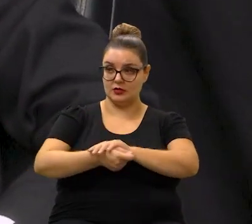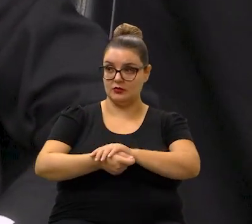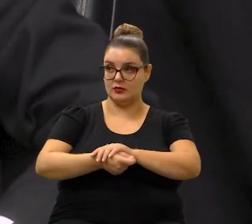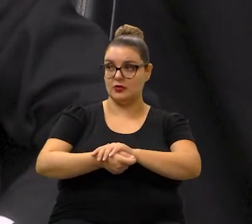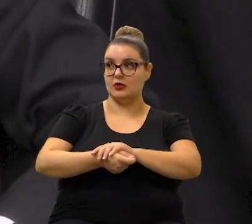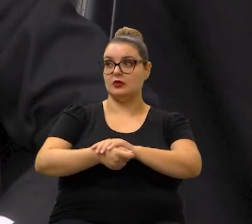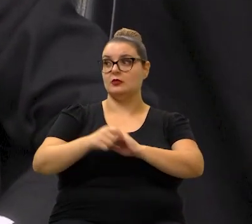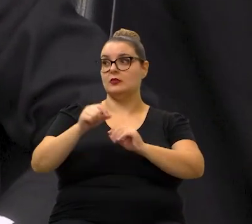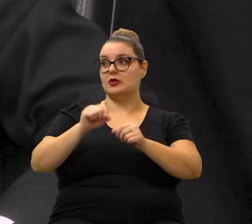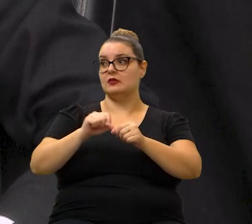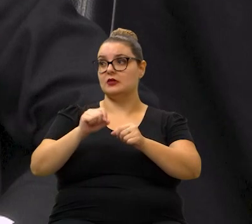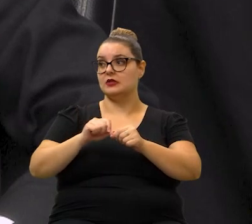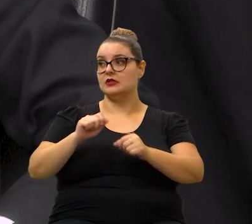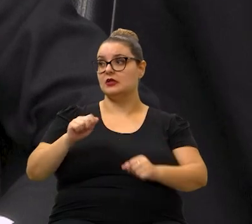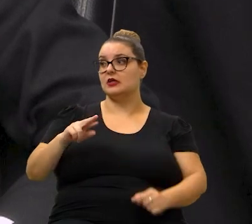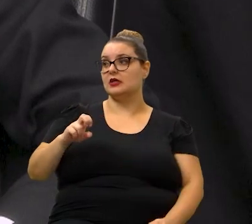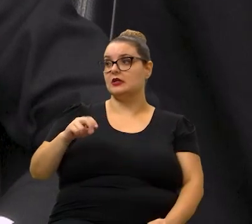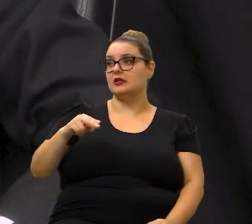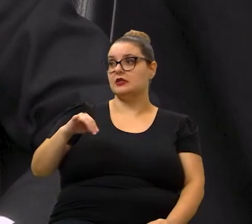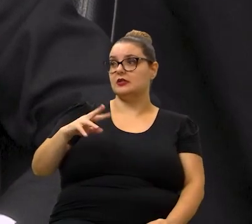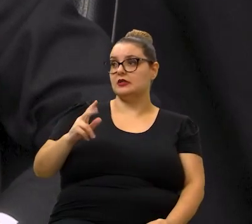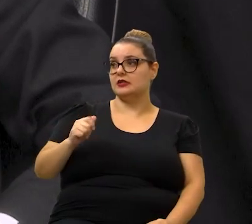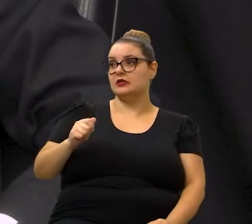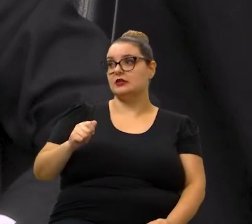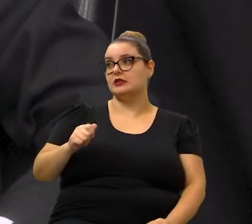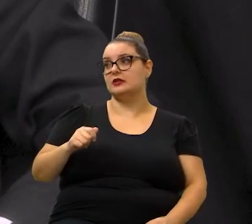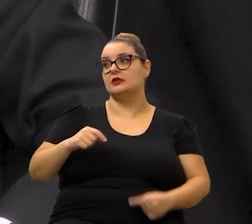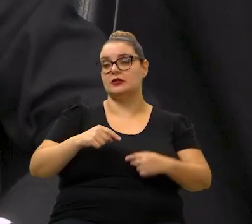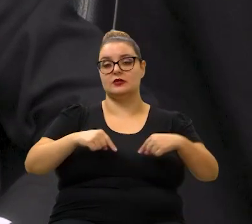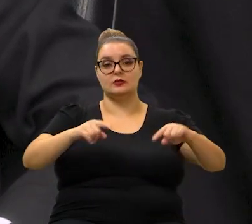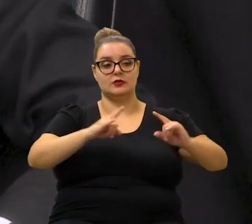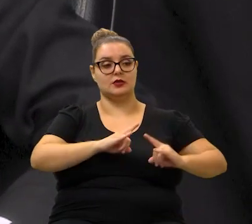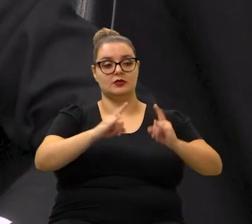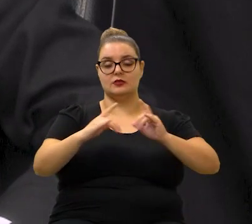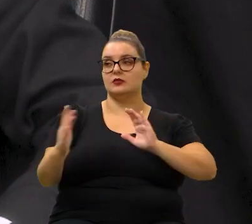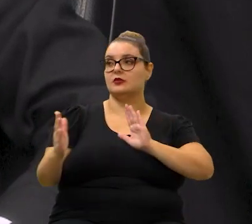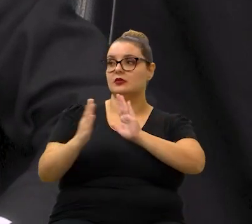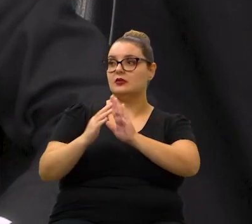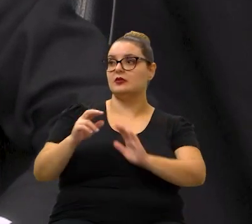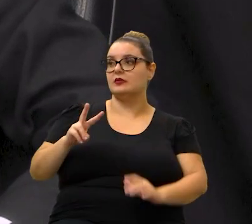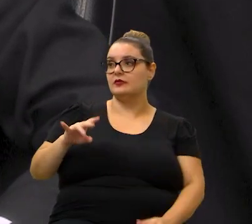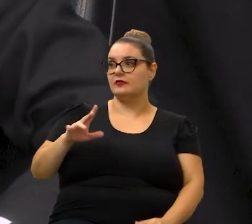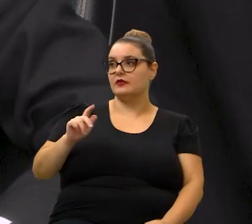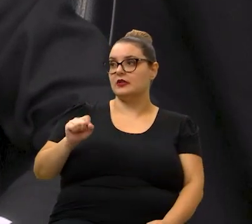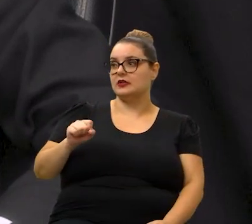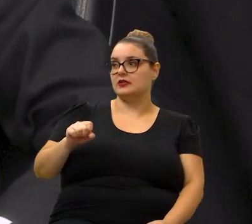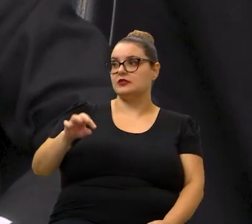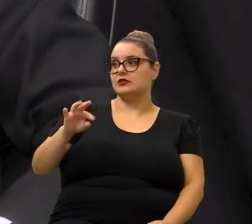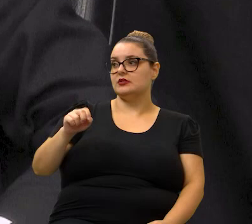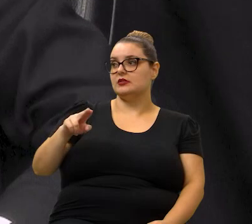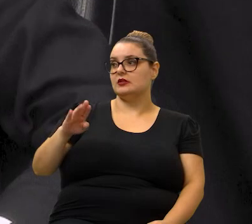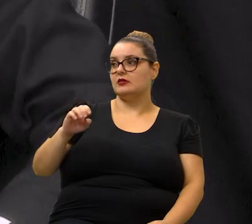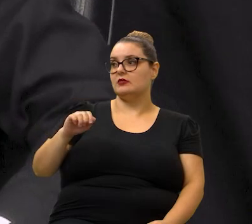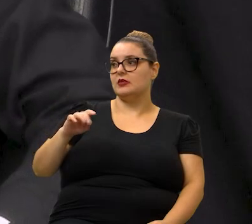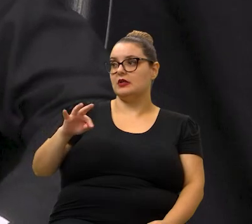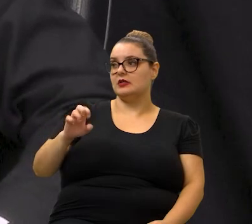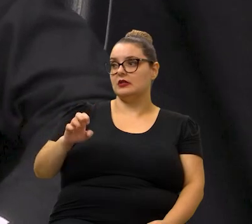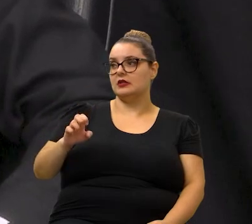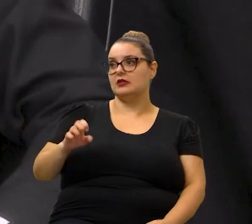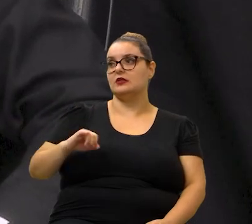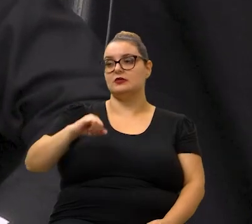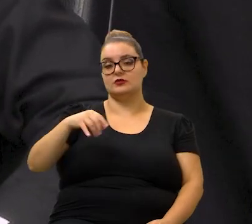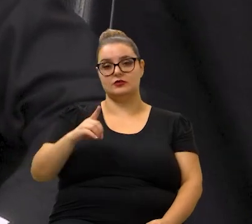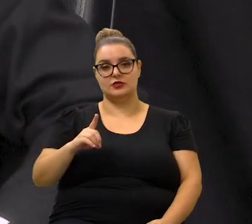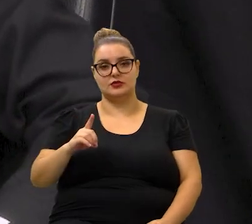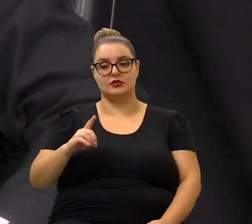fazer essa areninha lá no condomínio em frente aos condomínios Vilas de Taubaté no Jardim do Lago Continuação no Jardim